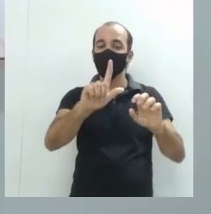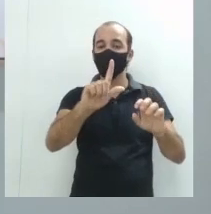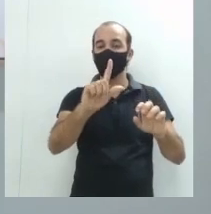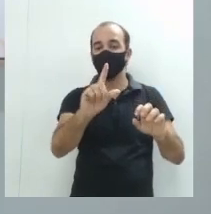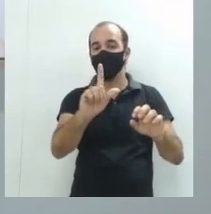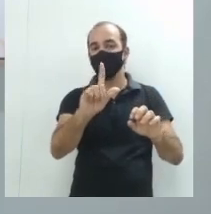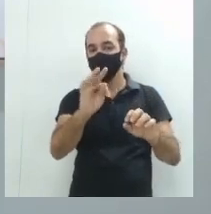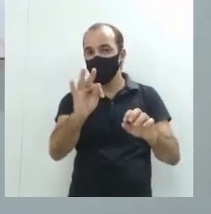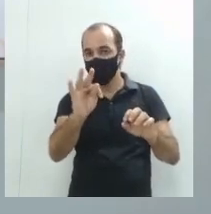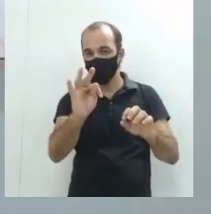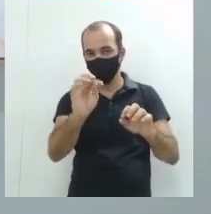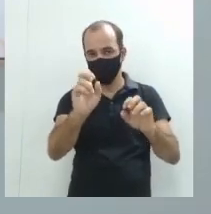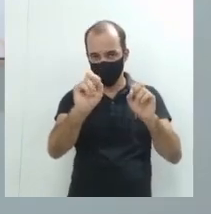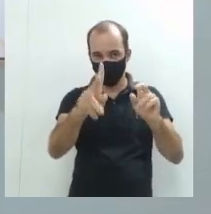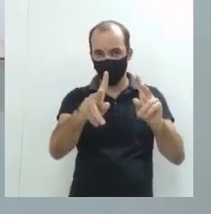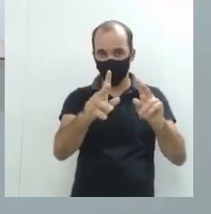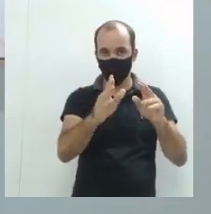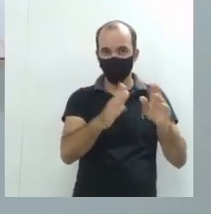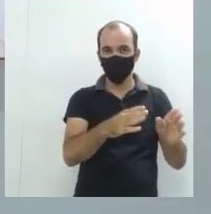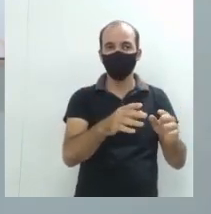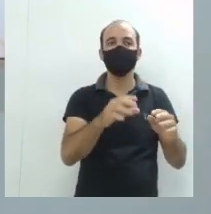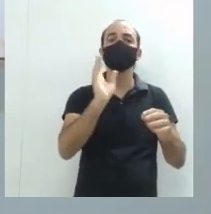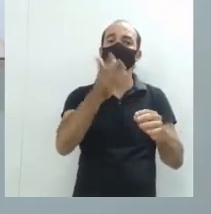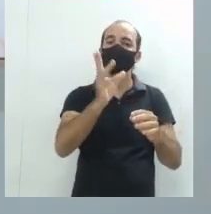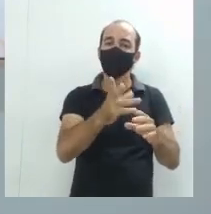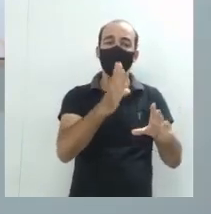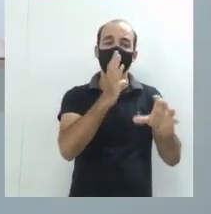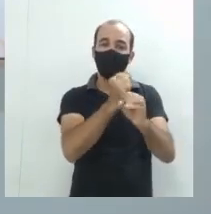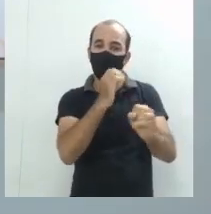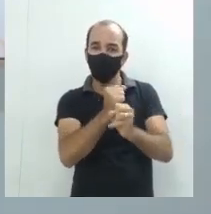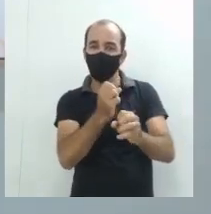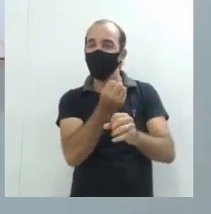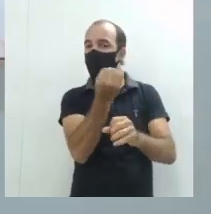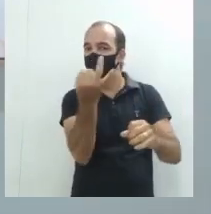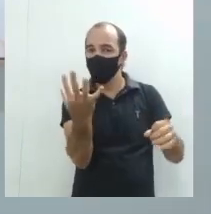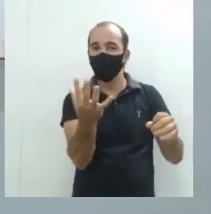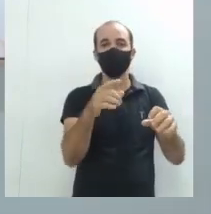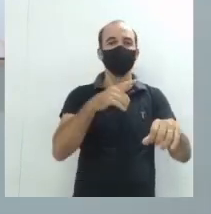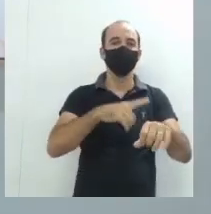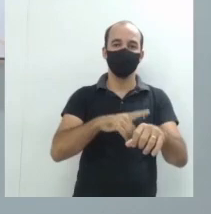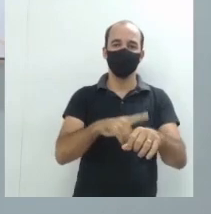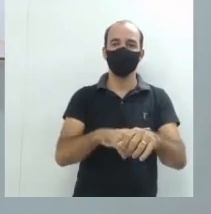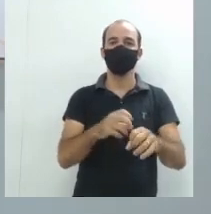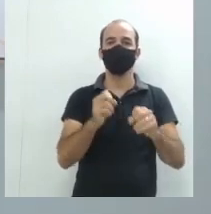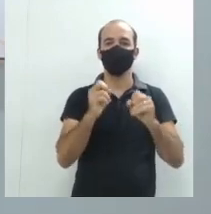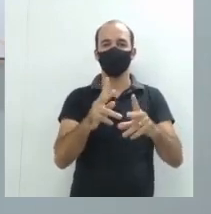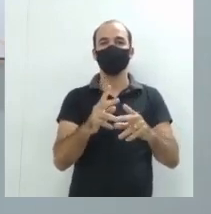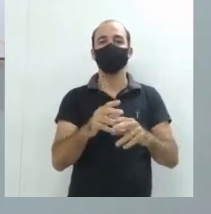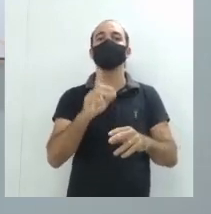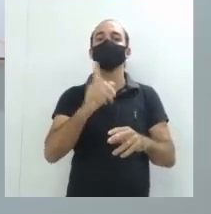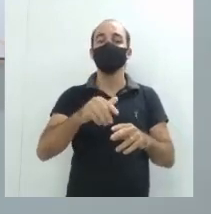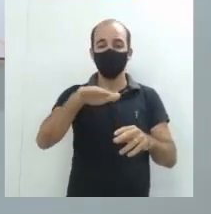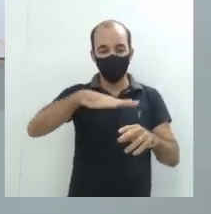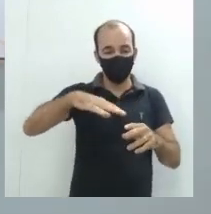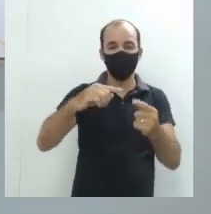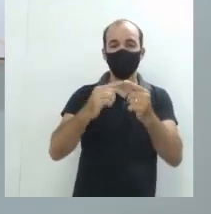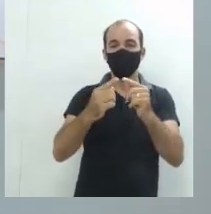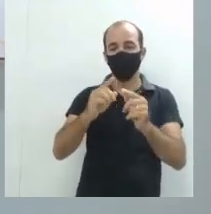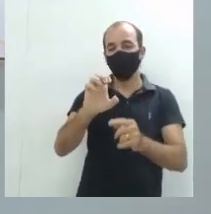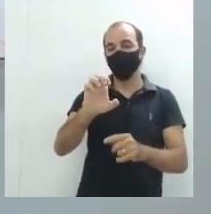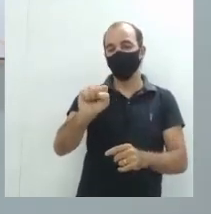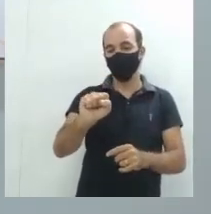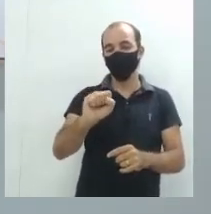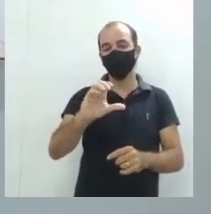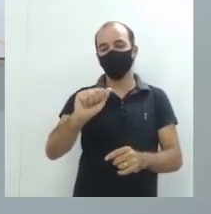unidade. Seguramente o volume é uma grandeza física escalar. Assim se comportam, pessoal,